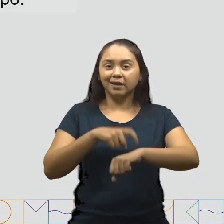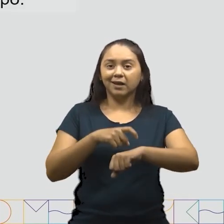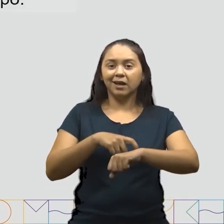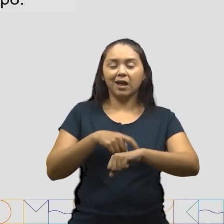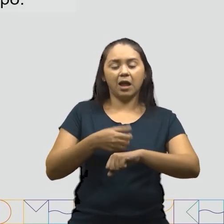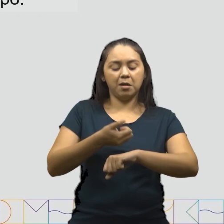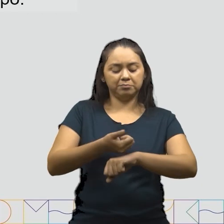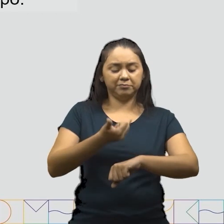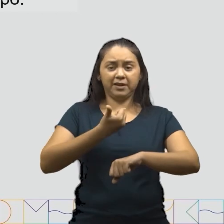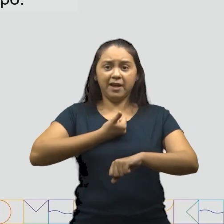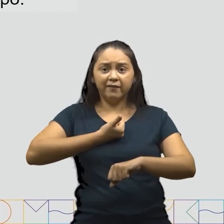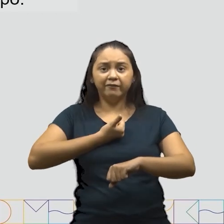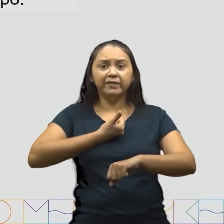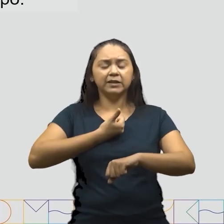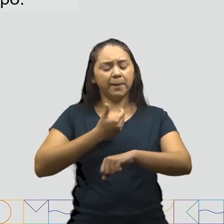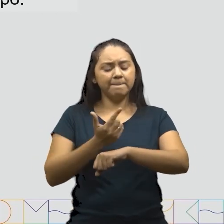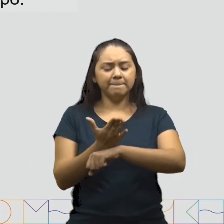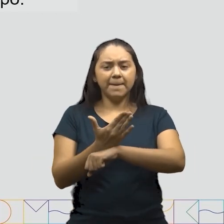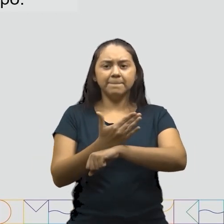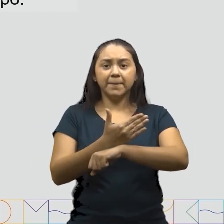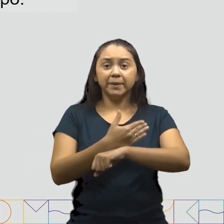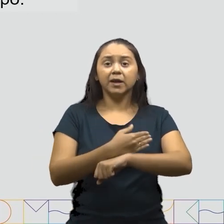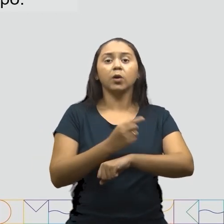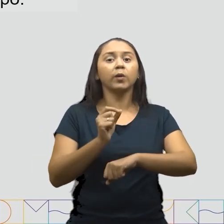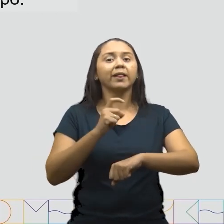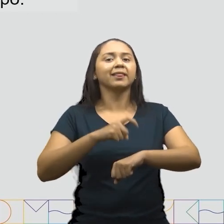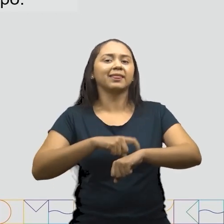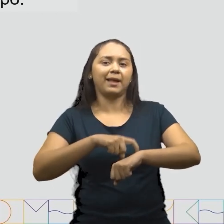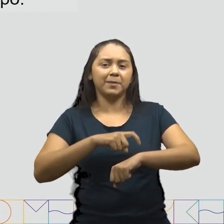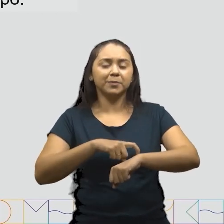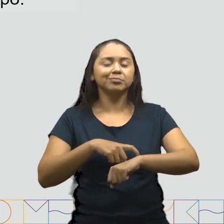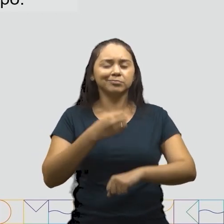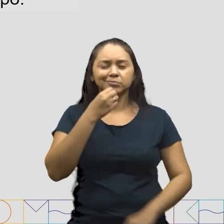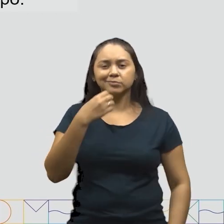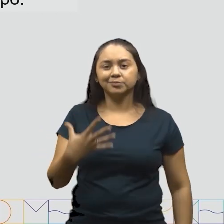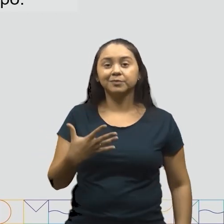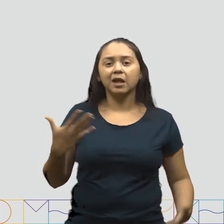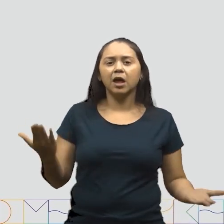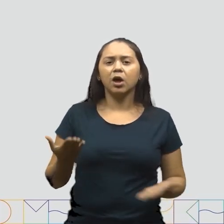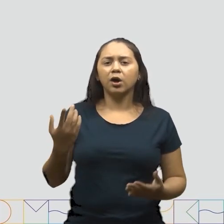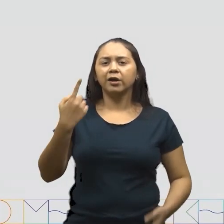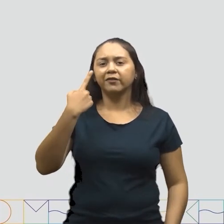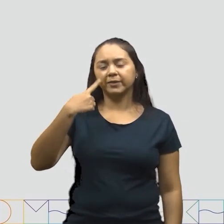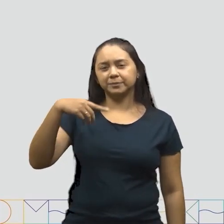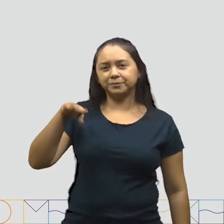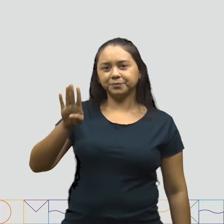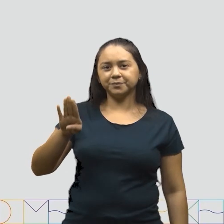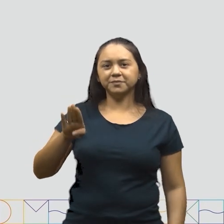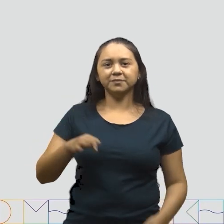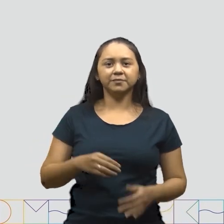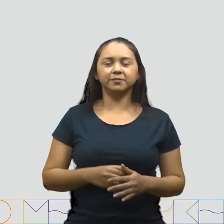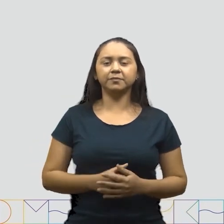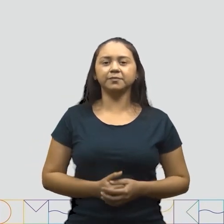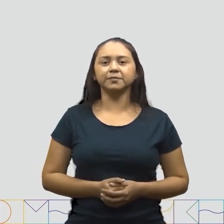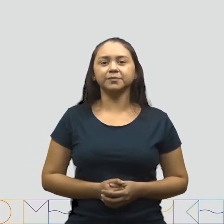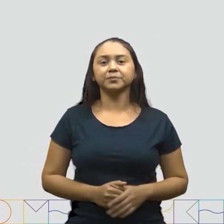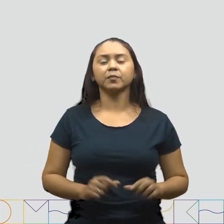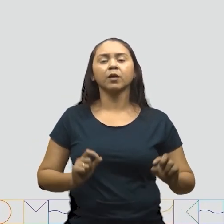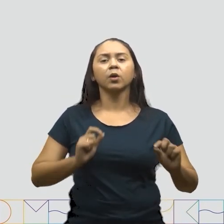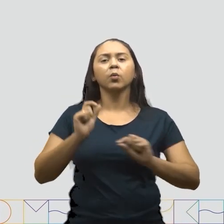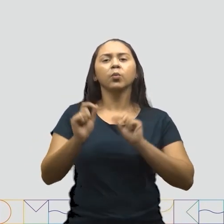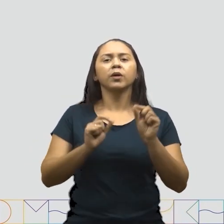É utilizado como medidor do tempo. Muito bem. Vamos ver a alternativa B. O que